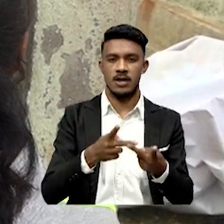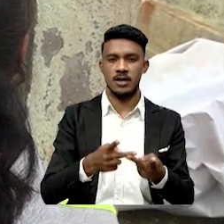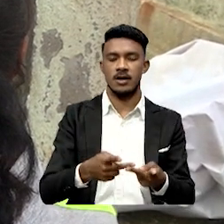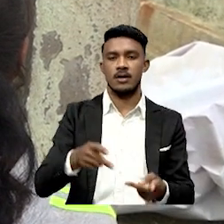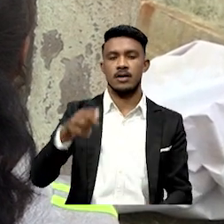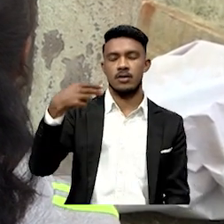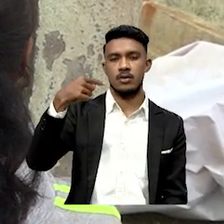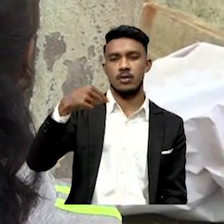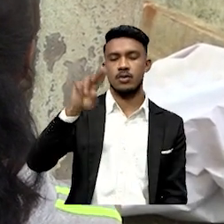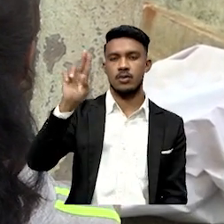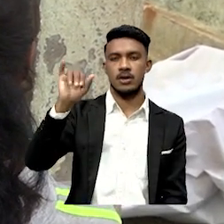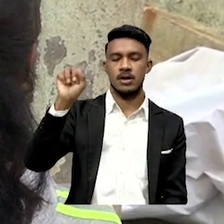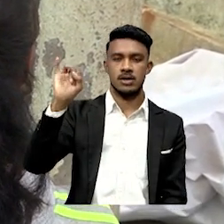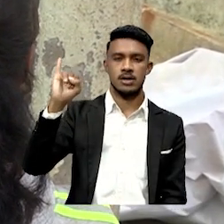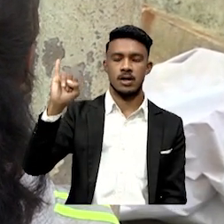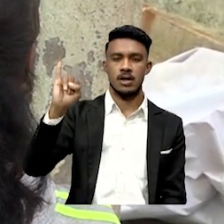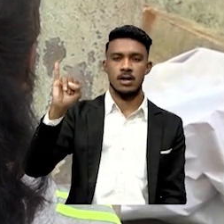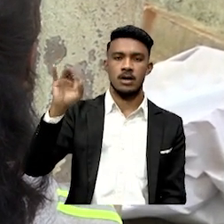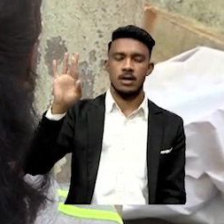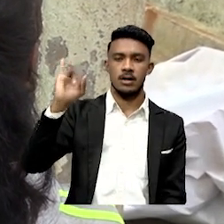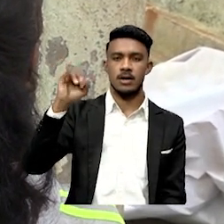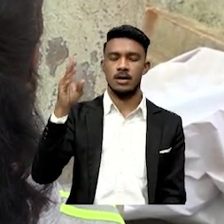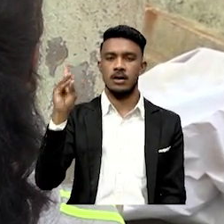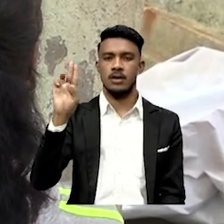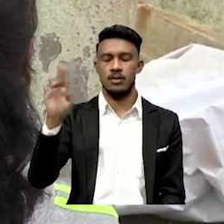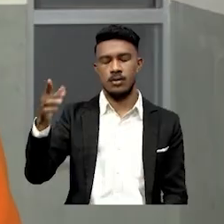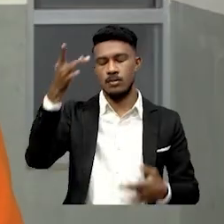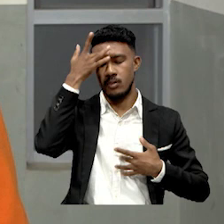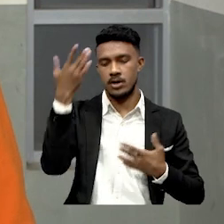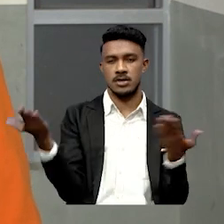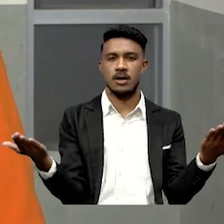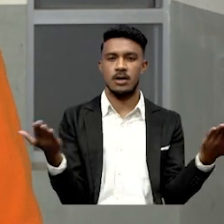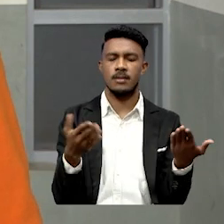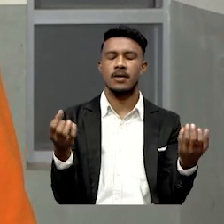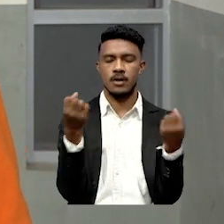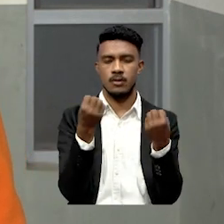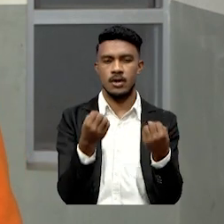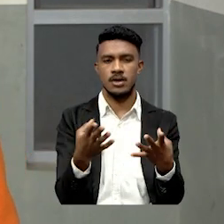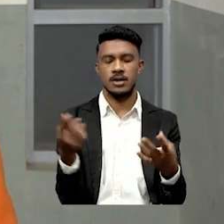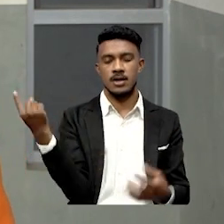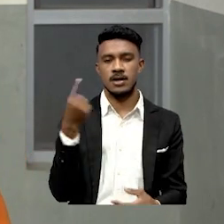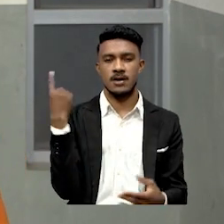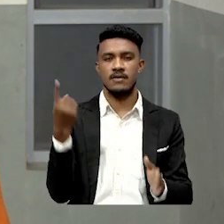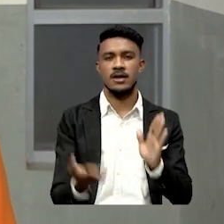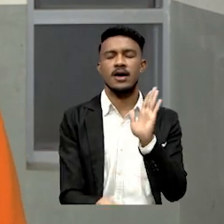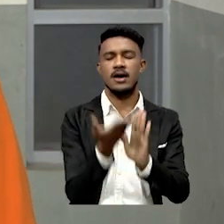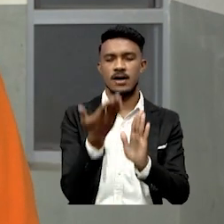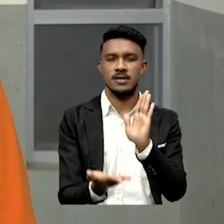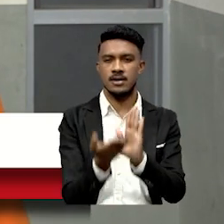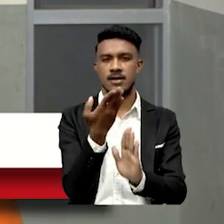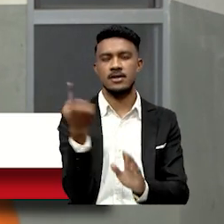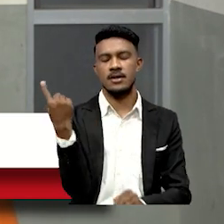administrativo Hatulia B, município Hermera. Moras neve maka quase sempre a será de neve